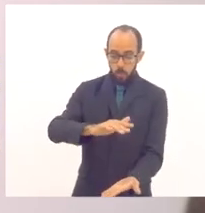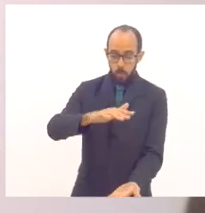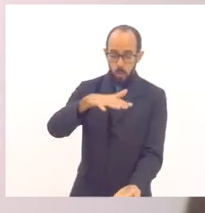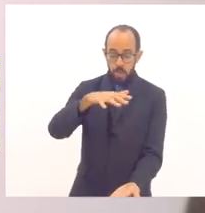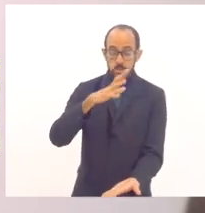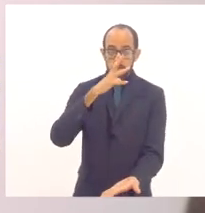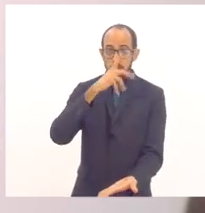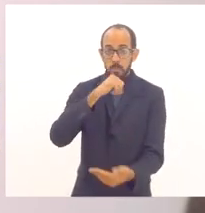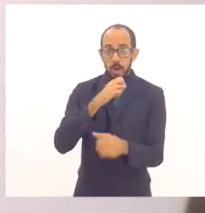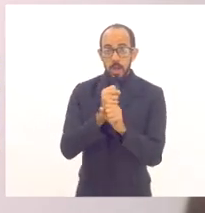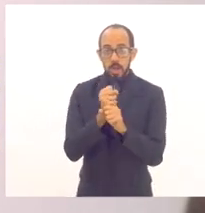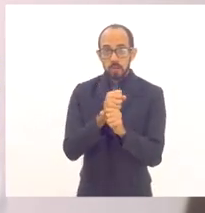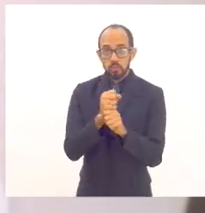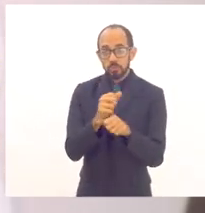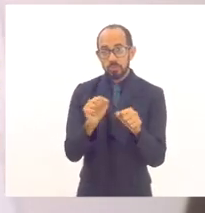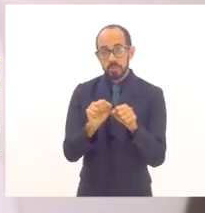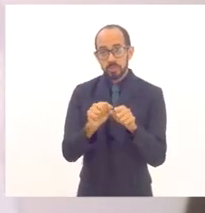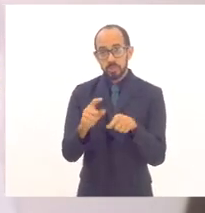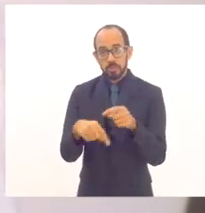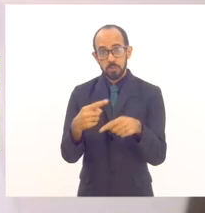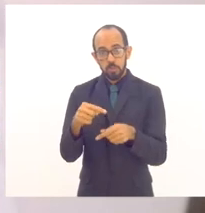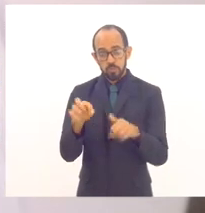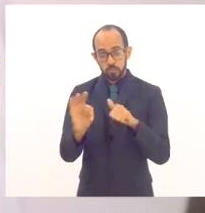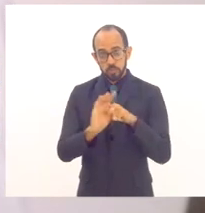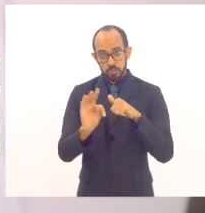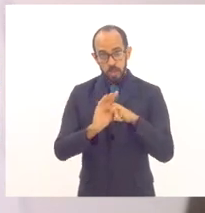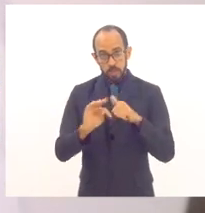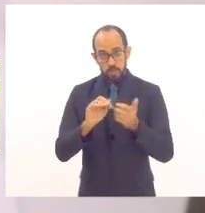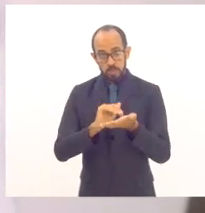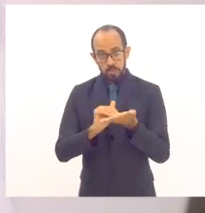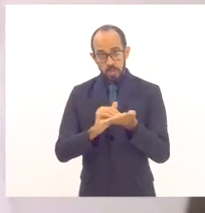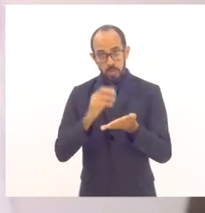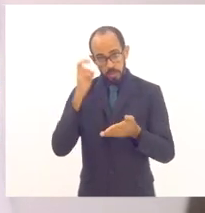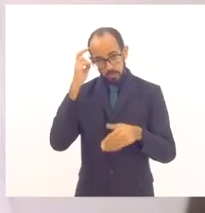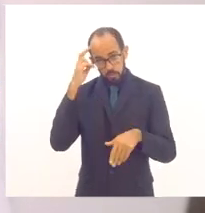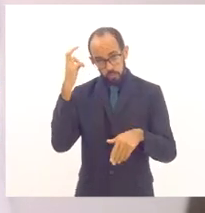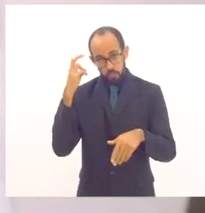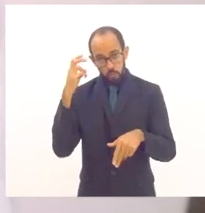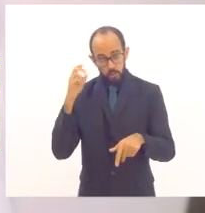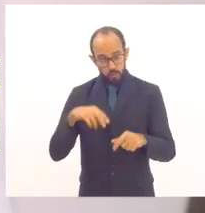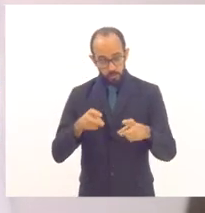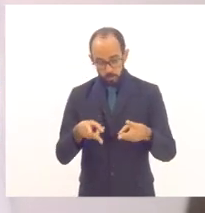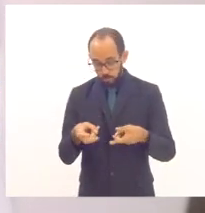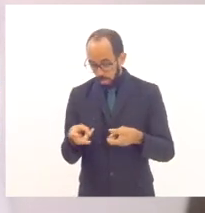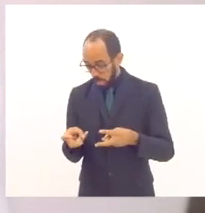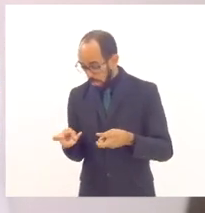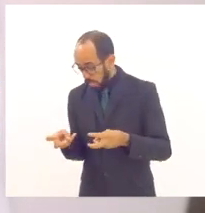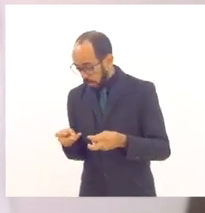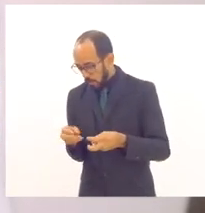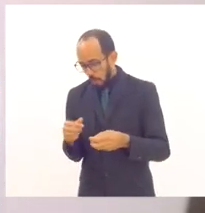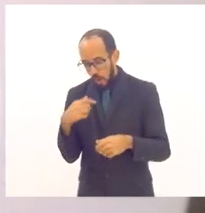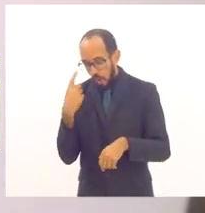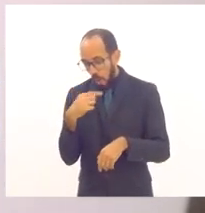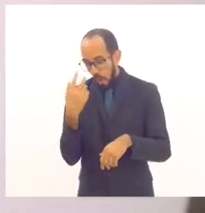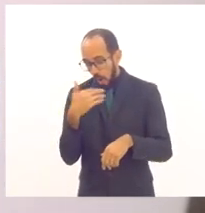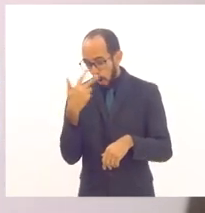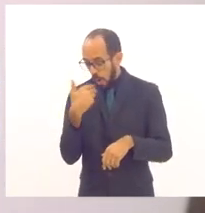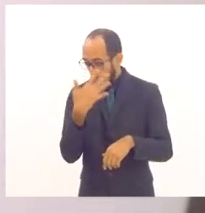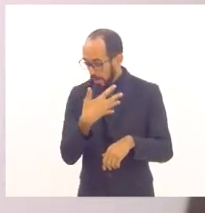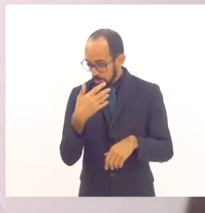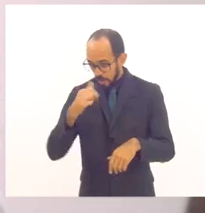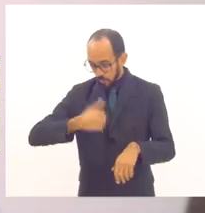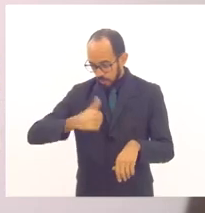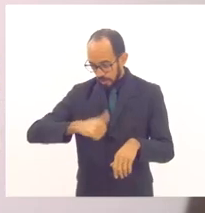anos fazendo isso, e depois os técnicos da Secretaria de Cultura ficam dezenas de horas